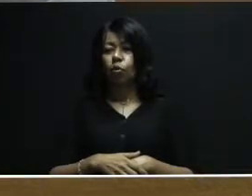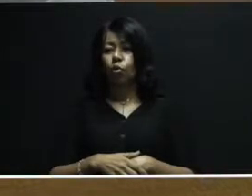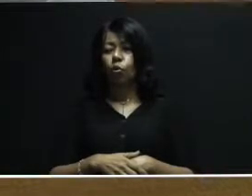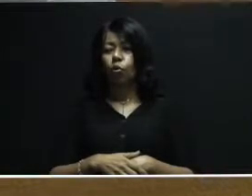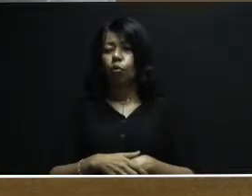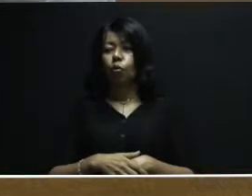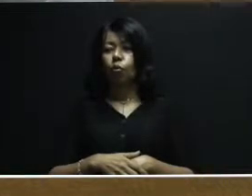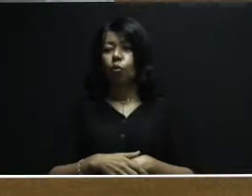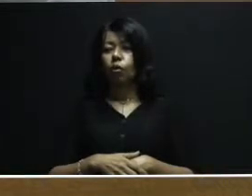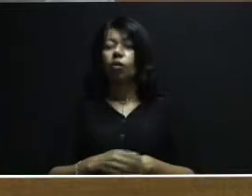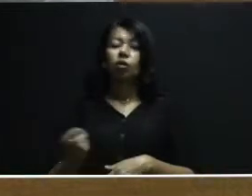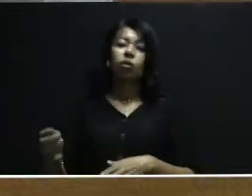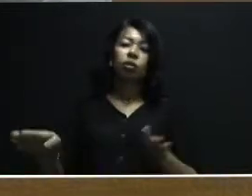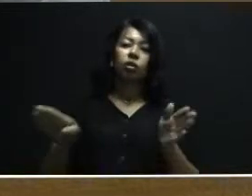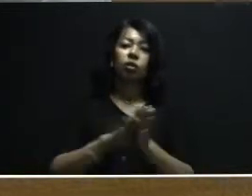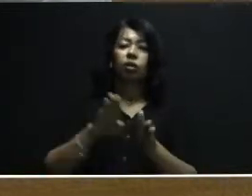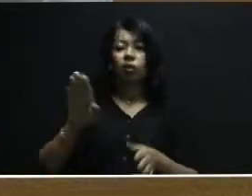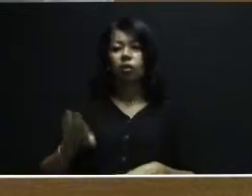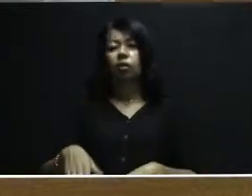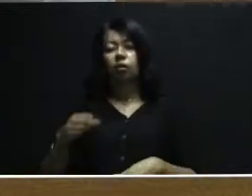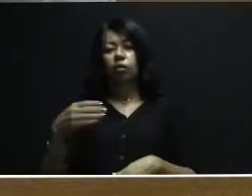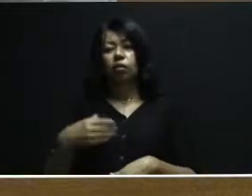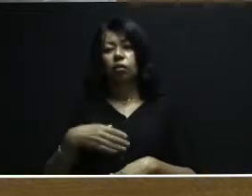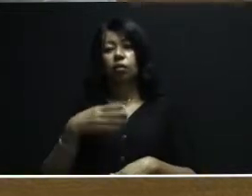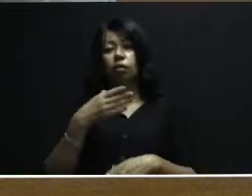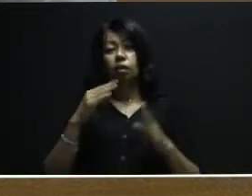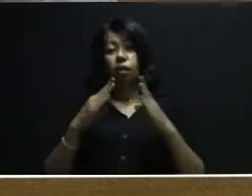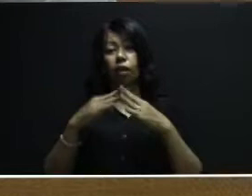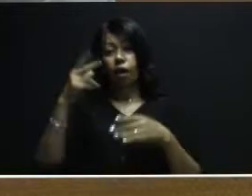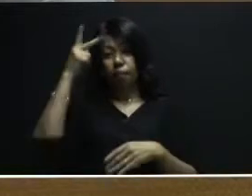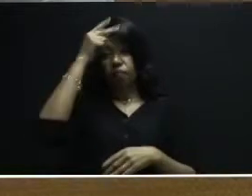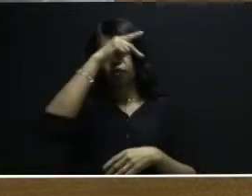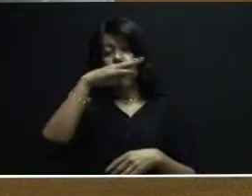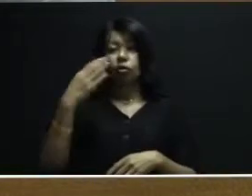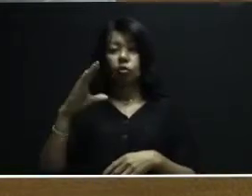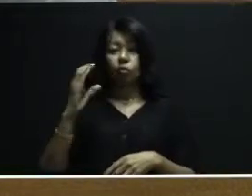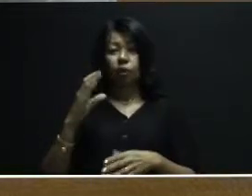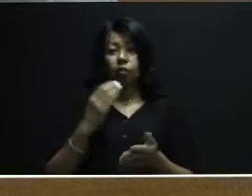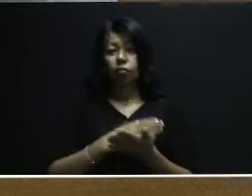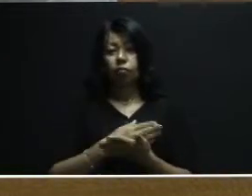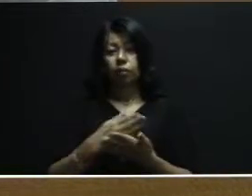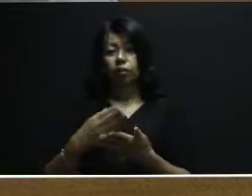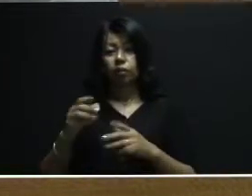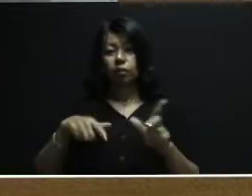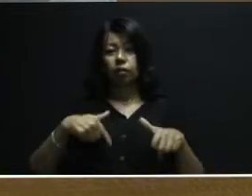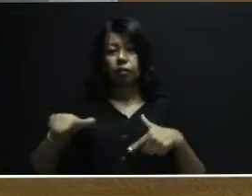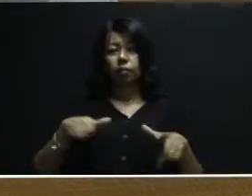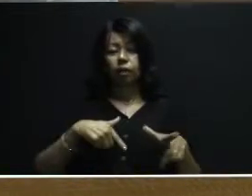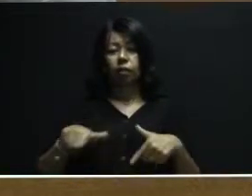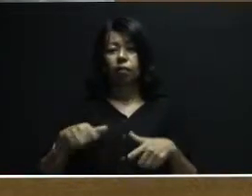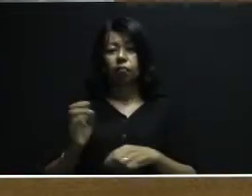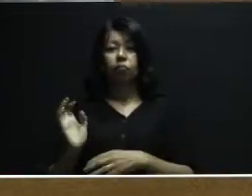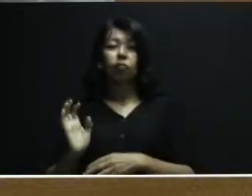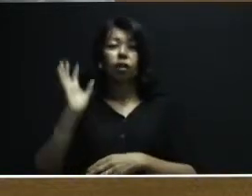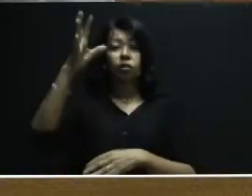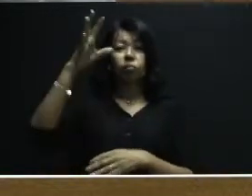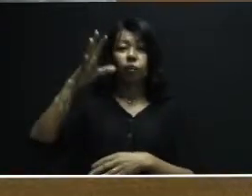cheguei aqui na prefeitura de Cubatão, eu comecei, né, a trabalhar com handebol.